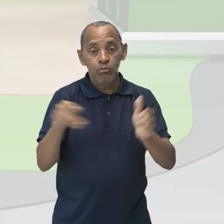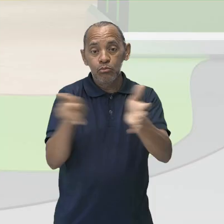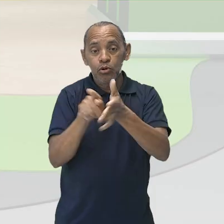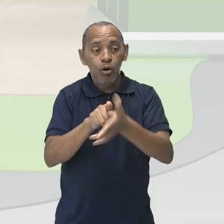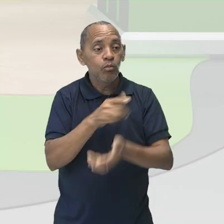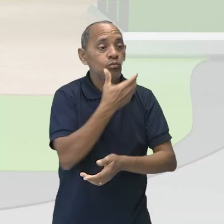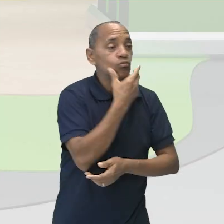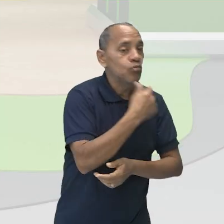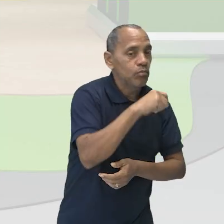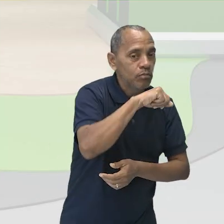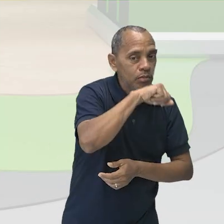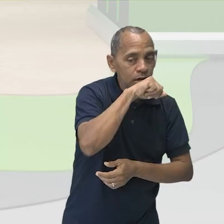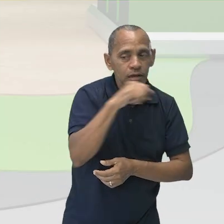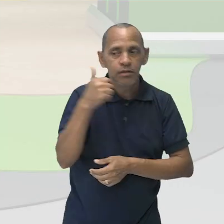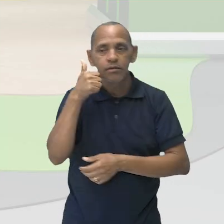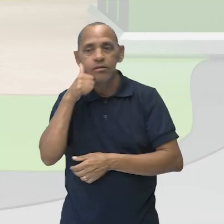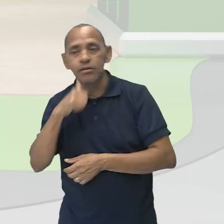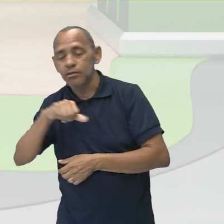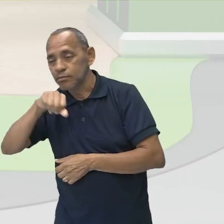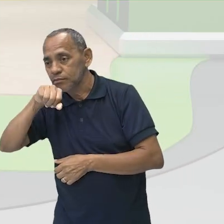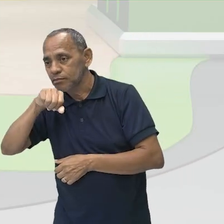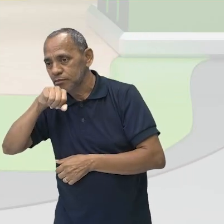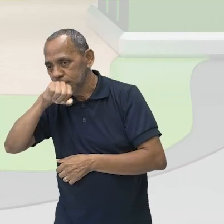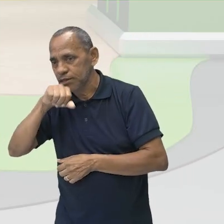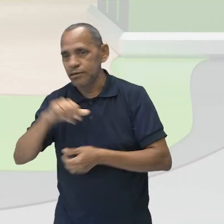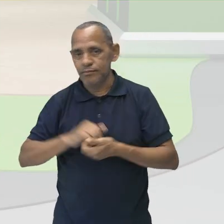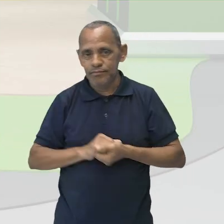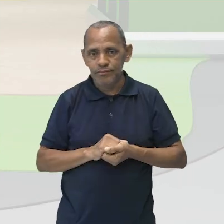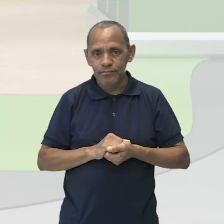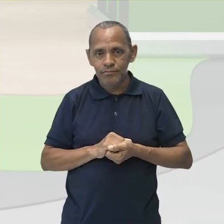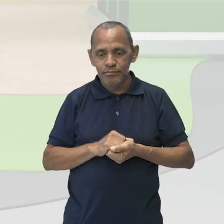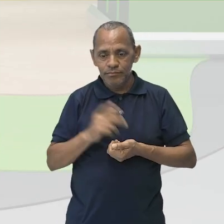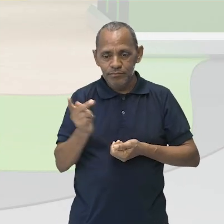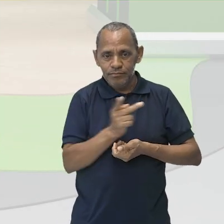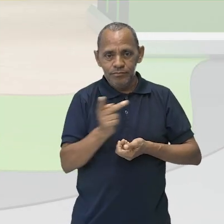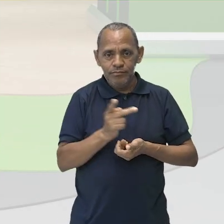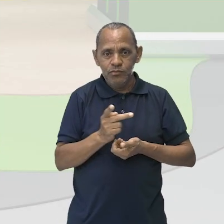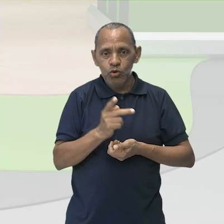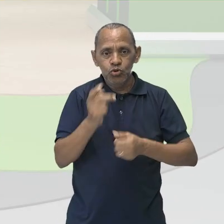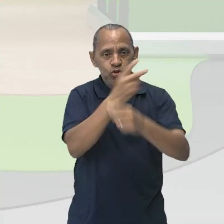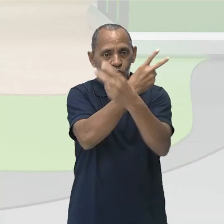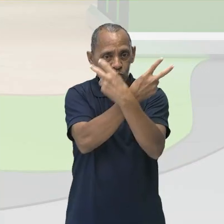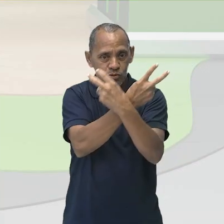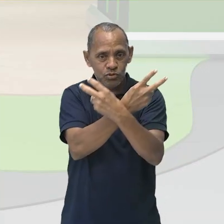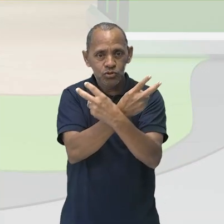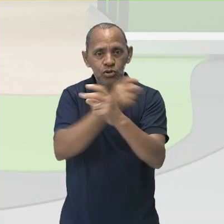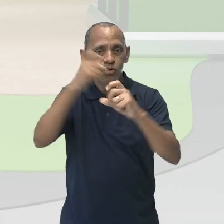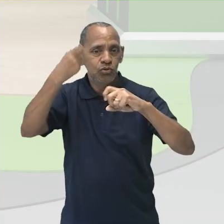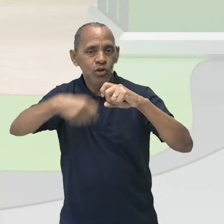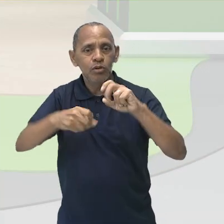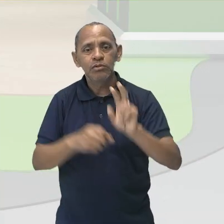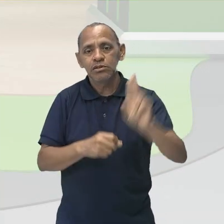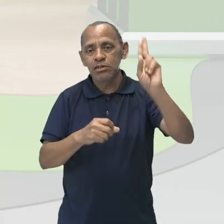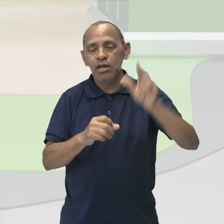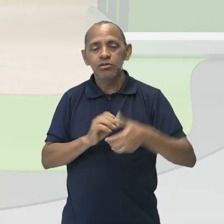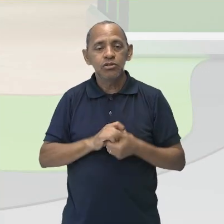outra metade, os outros 23, vieram da mãe. E que o cromossomo sexual, eles são representados pelos